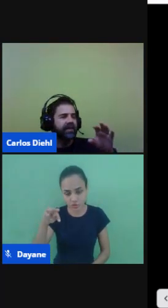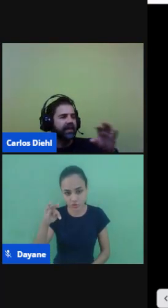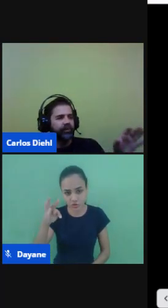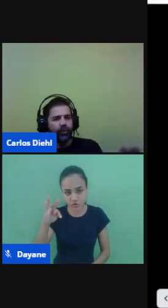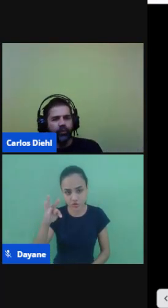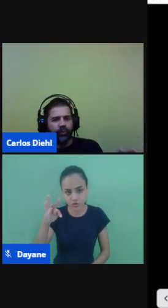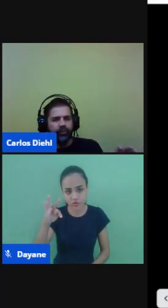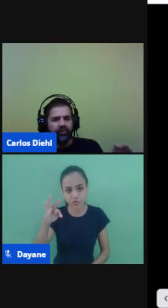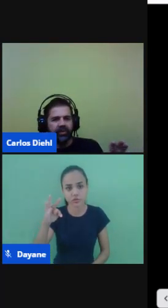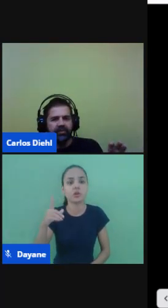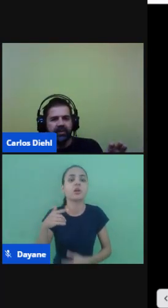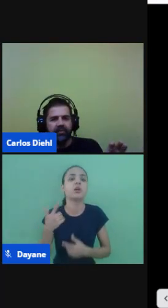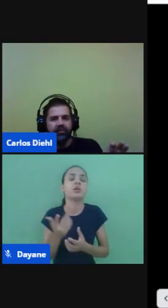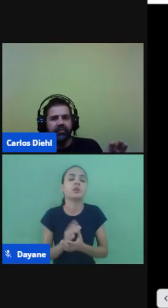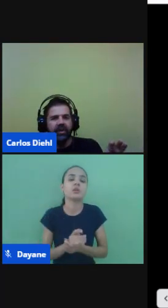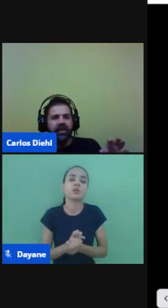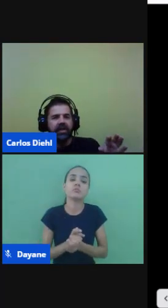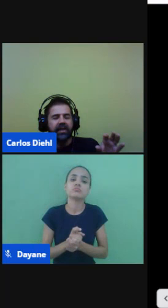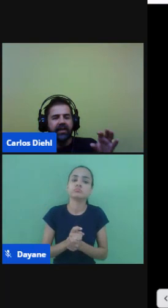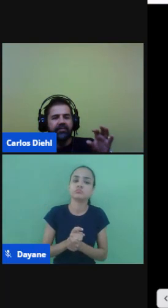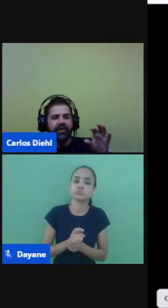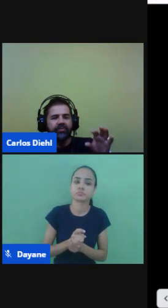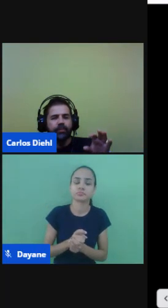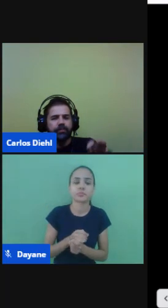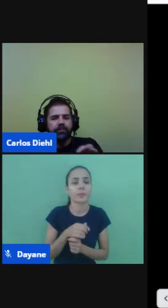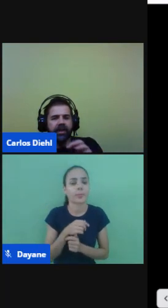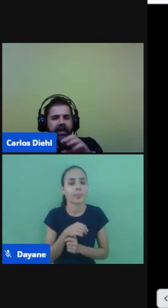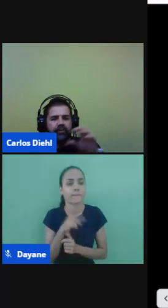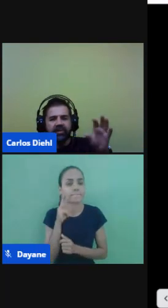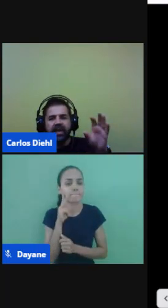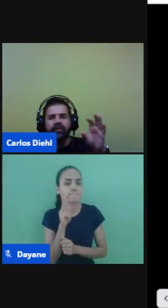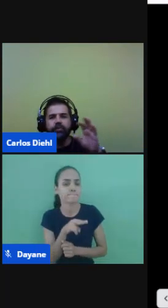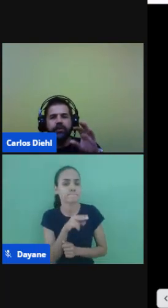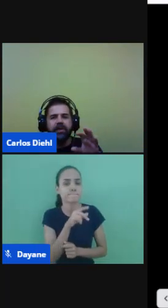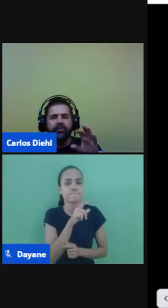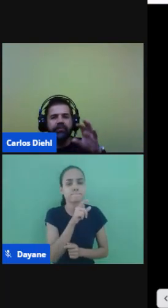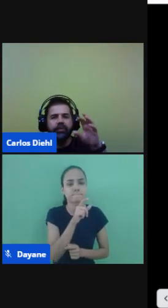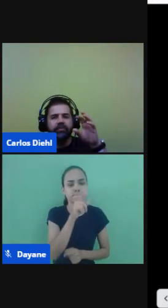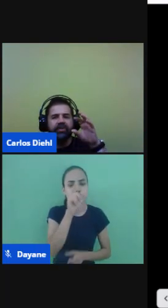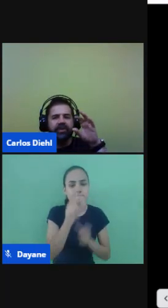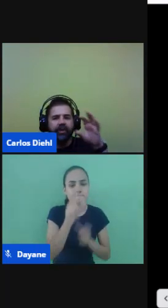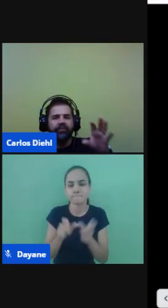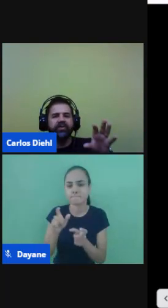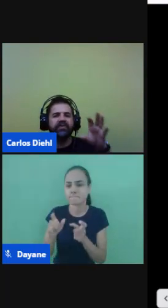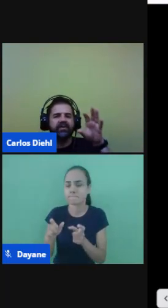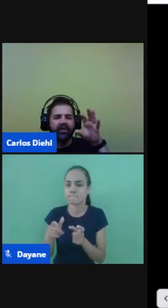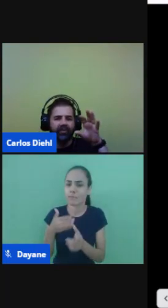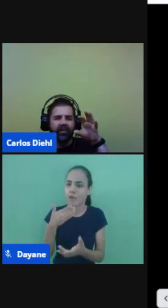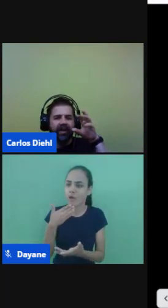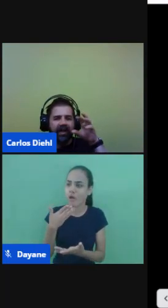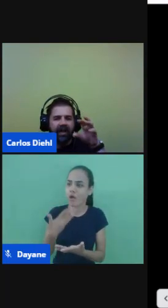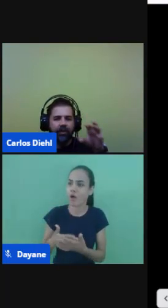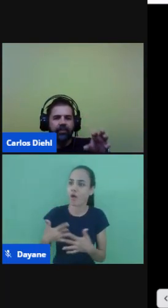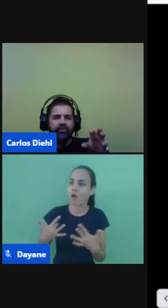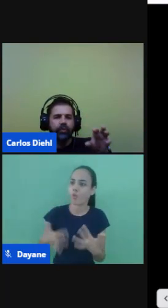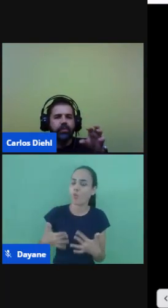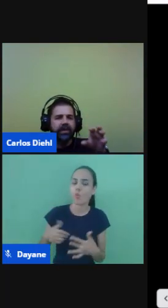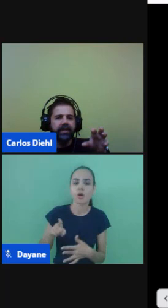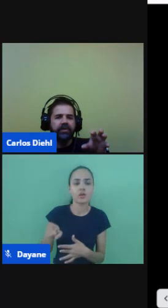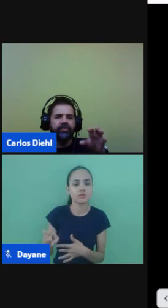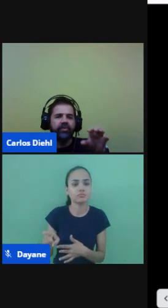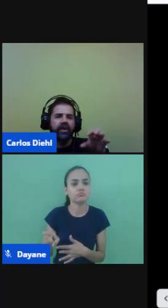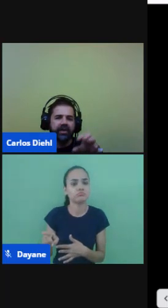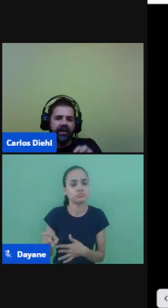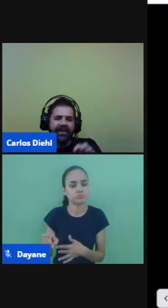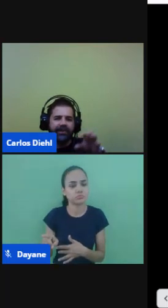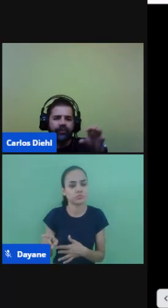ele se encantou com os indivíduos e ele fez o que é considerado o primeiro filme de não ficção realmente